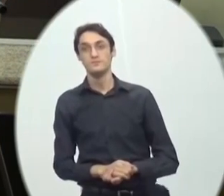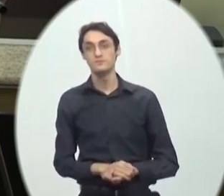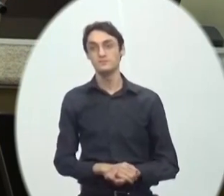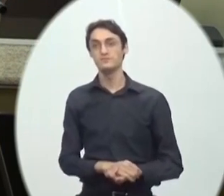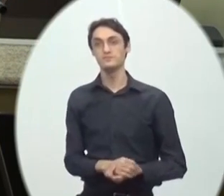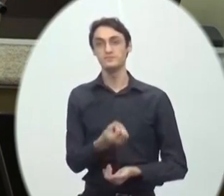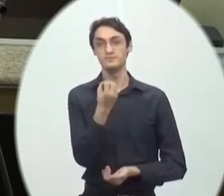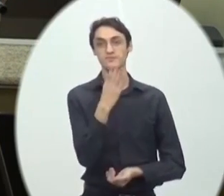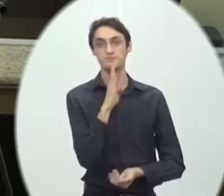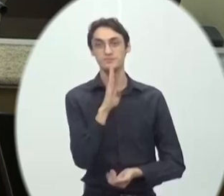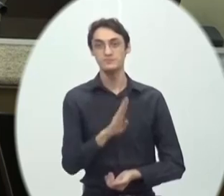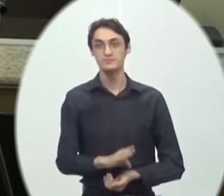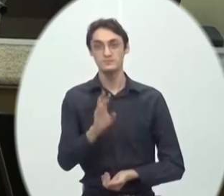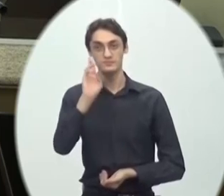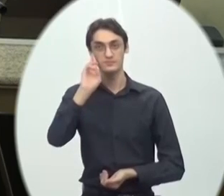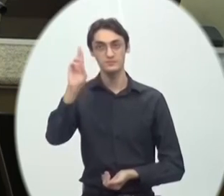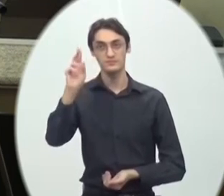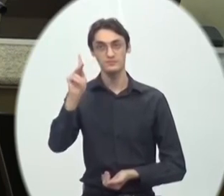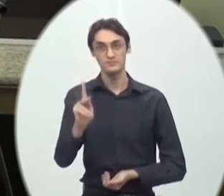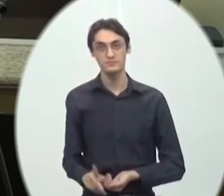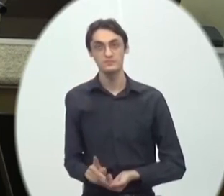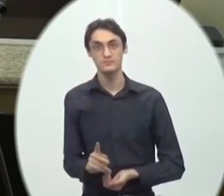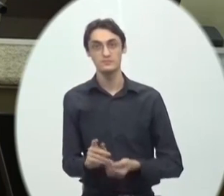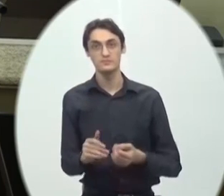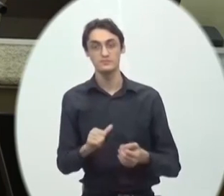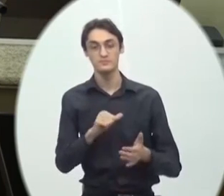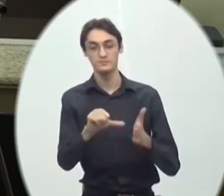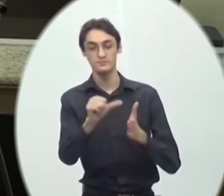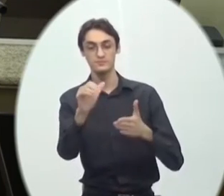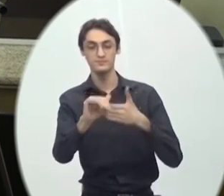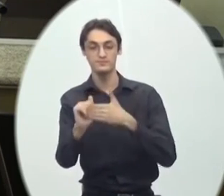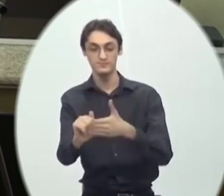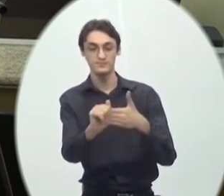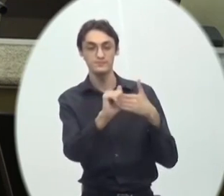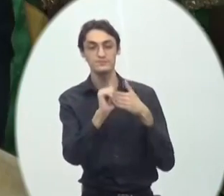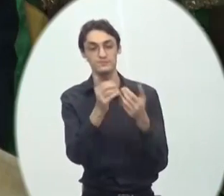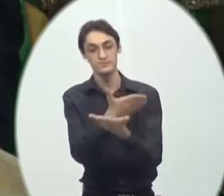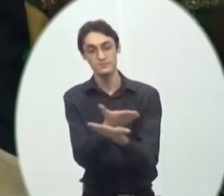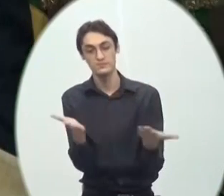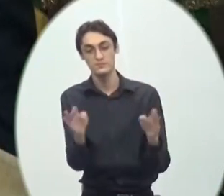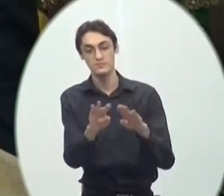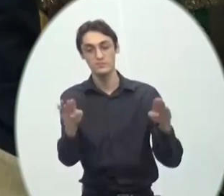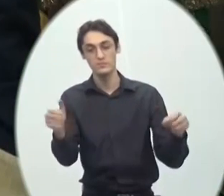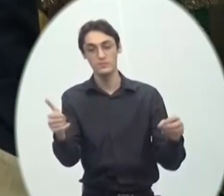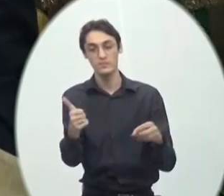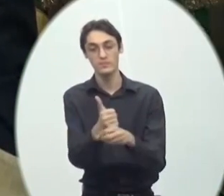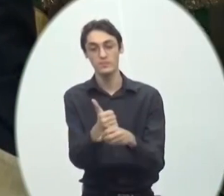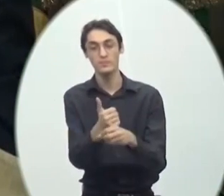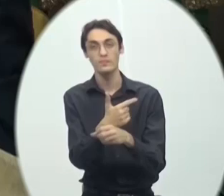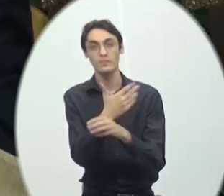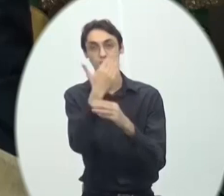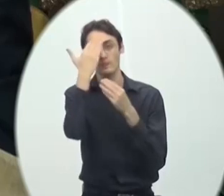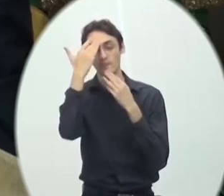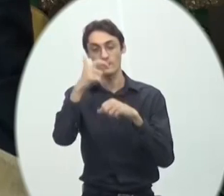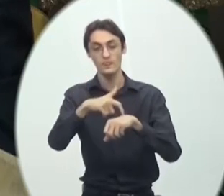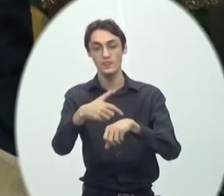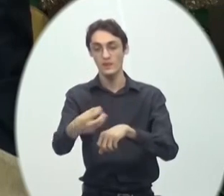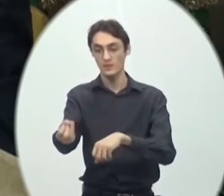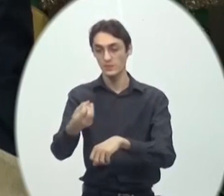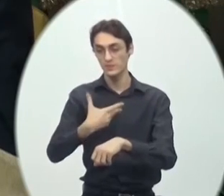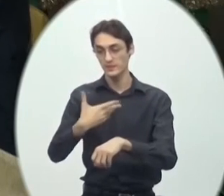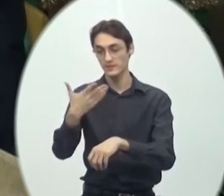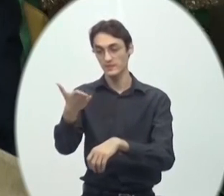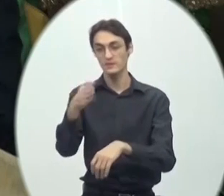Boa tarde, senhor presidente. Seu nome eu cumprimento os demais membros da mesa. Aproveito já para agradecer o tempo concedido pelo